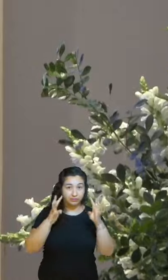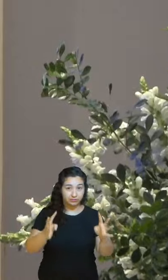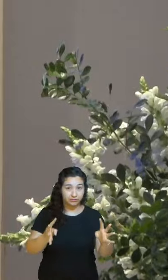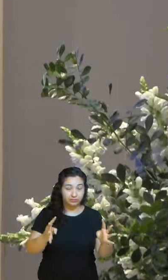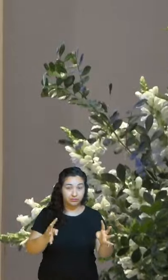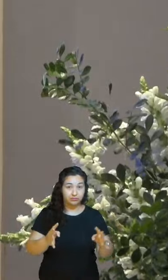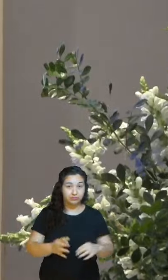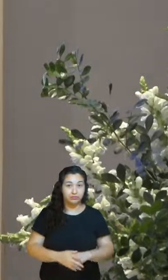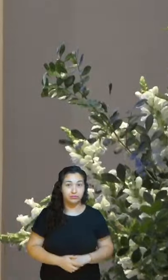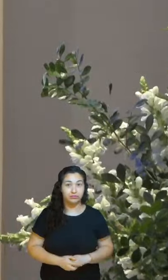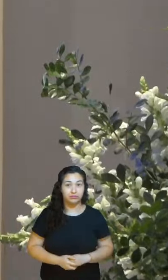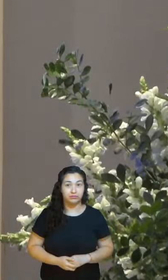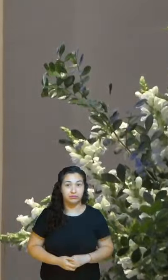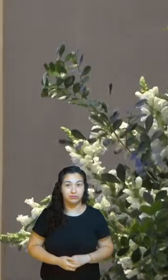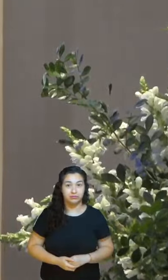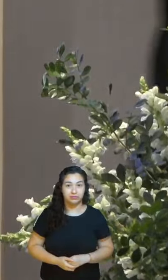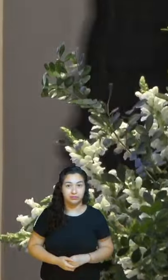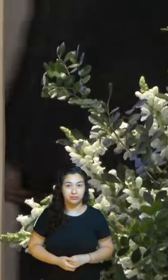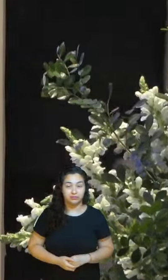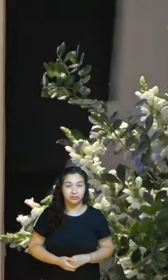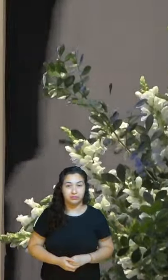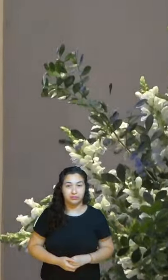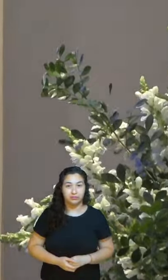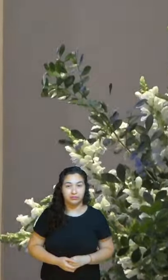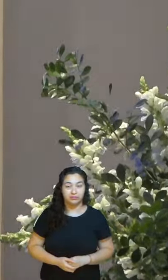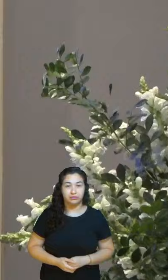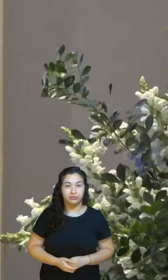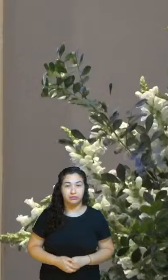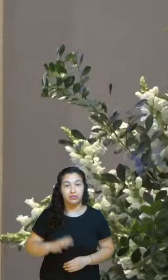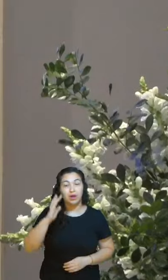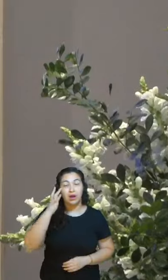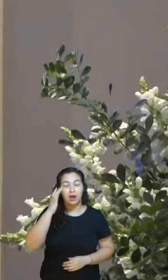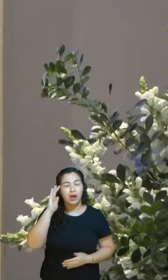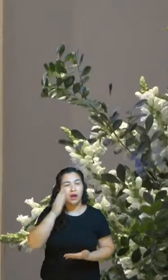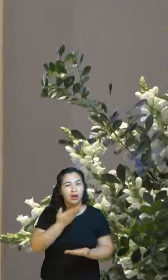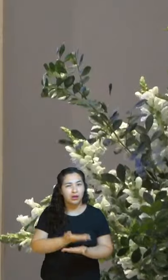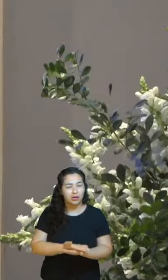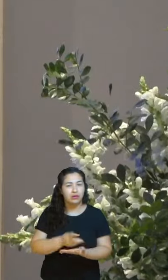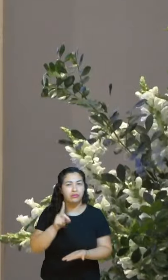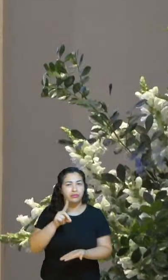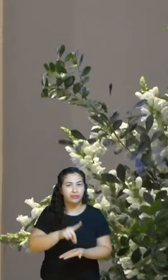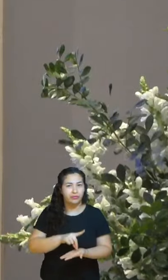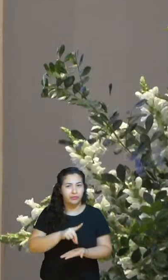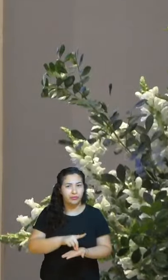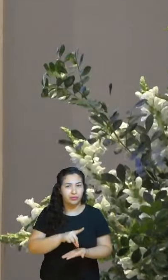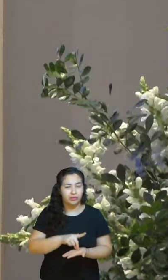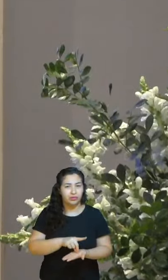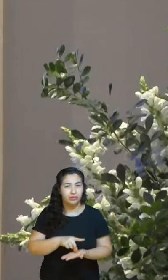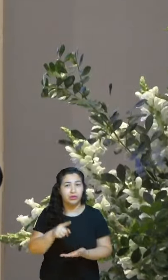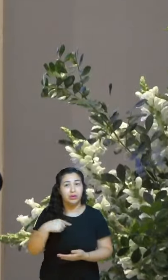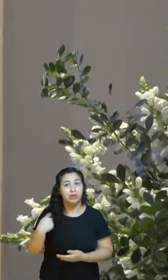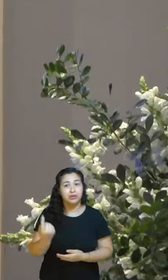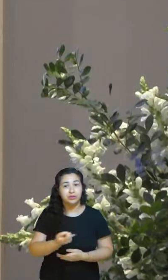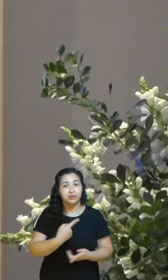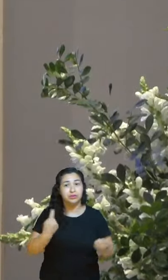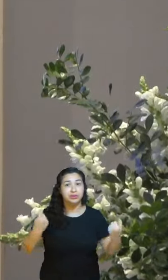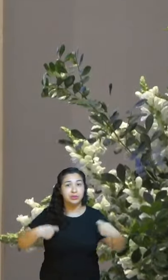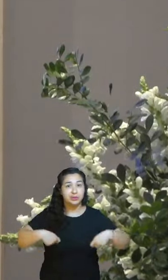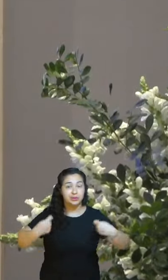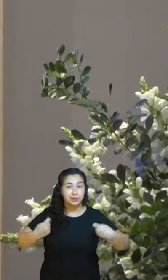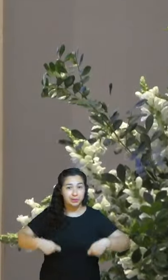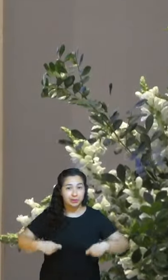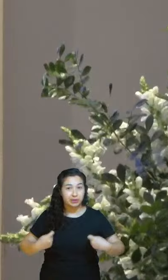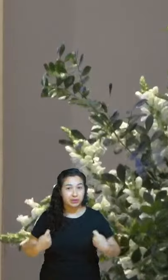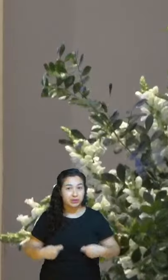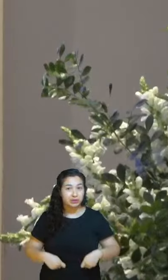vieram aqui para ouvir eu acredito sinceramente que nós deveríamos em termos